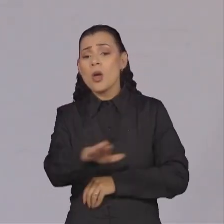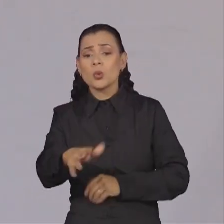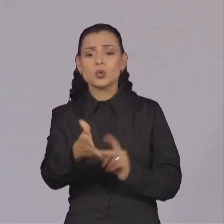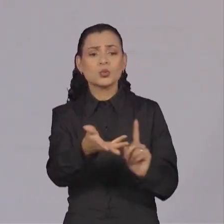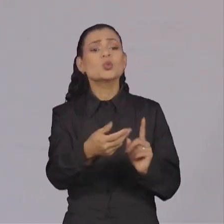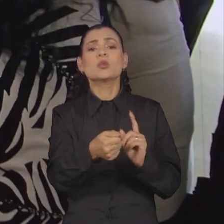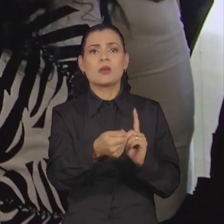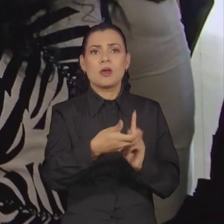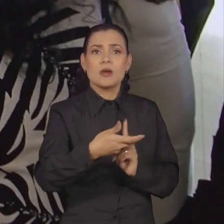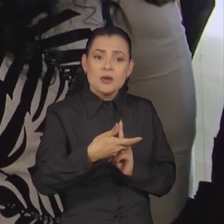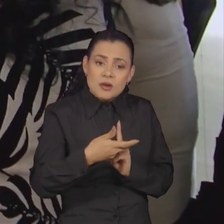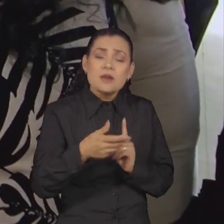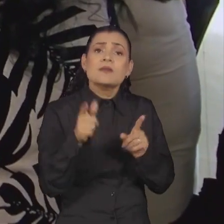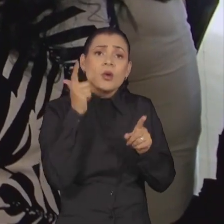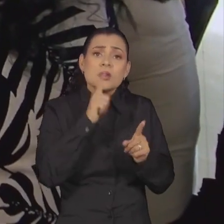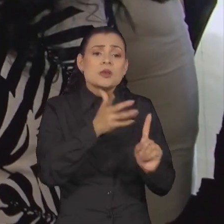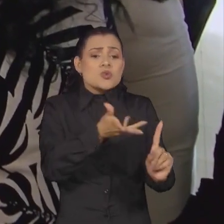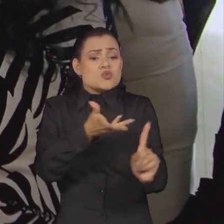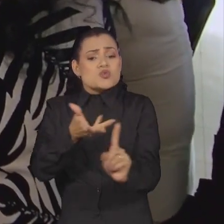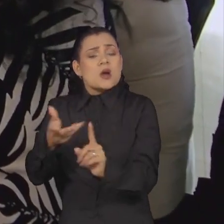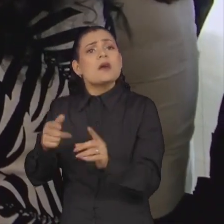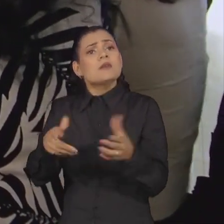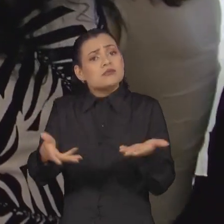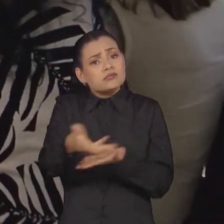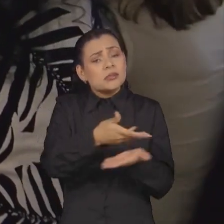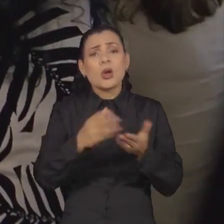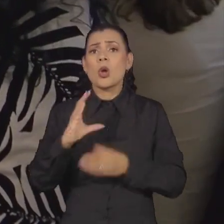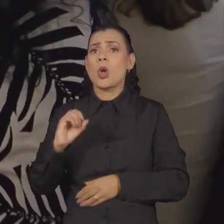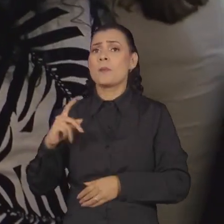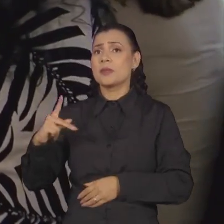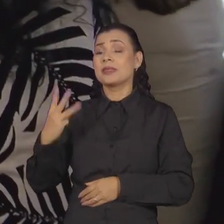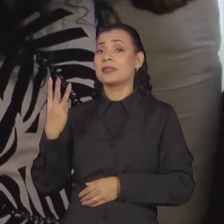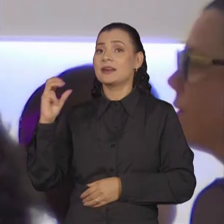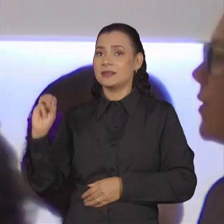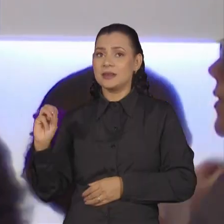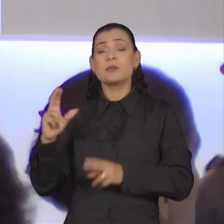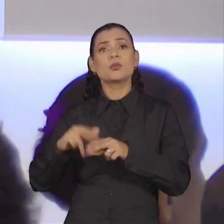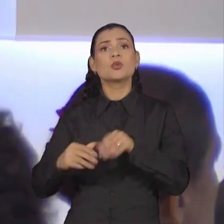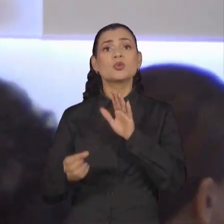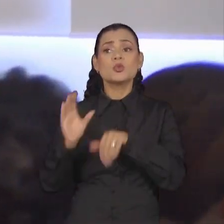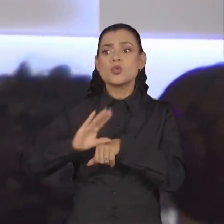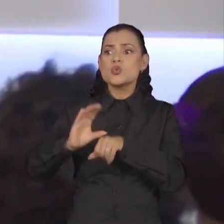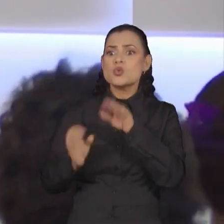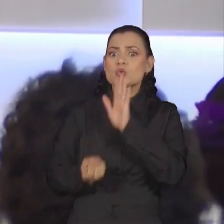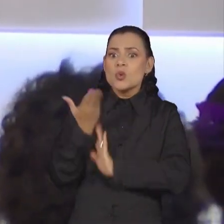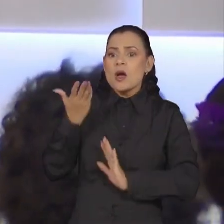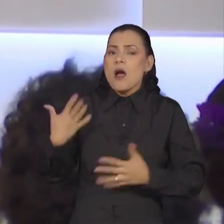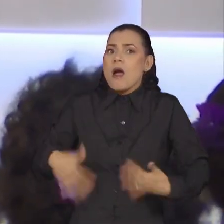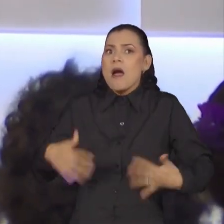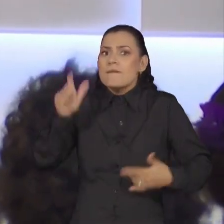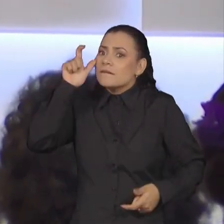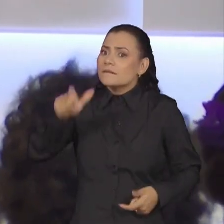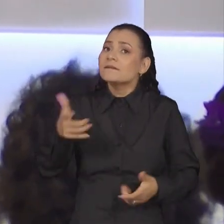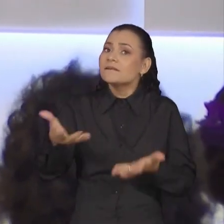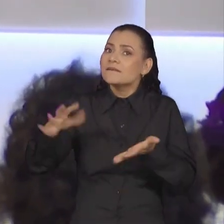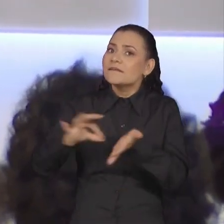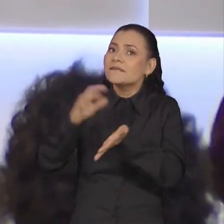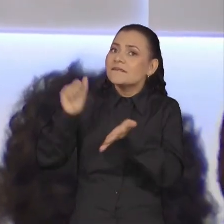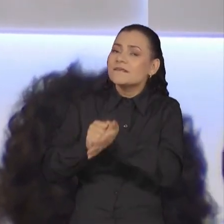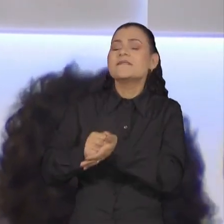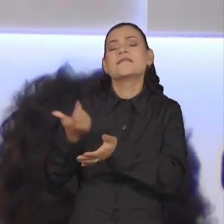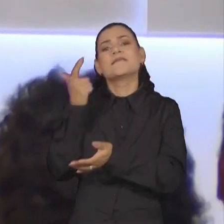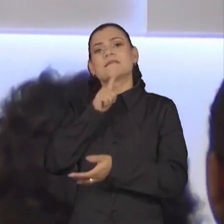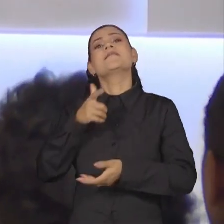alunos com a conferência, com a COP30, e surgiu o curso que eu achei interessante e que poderia